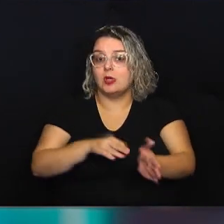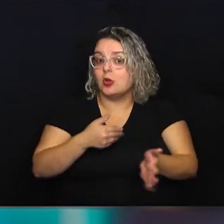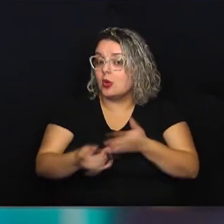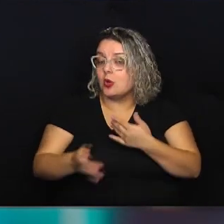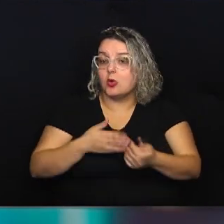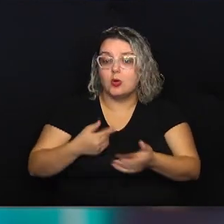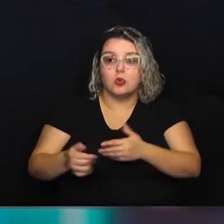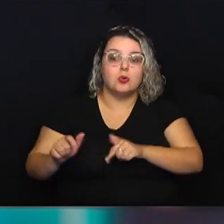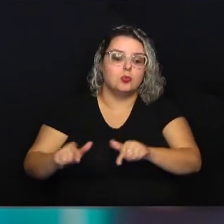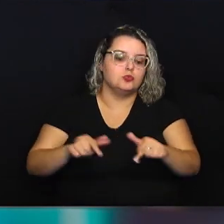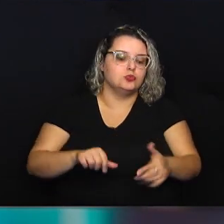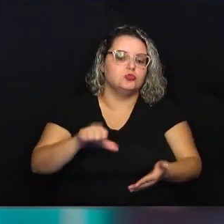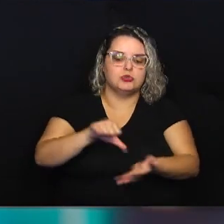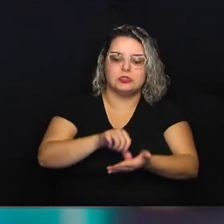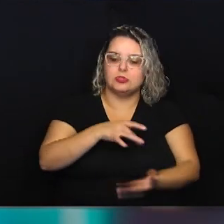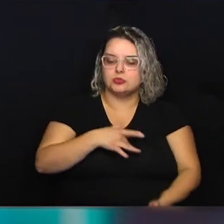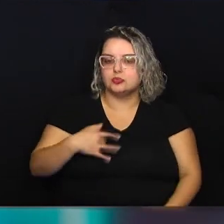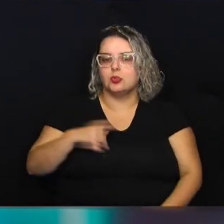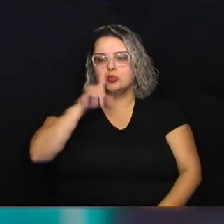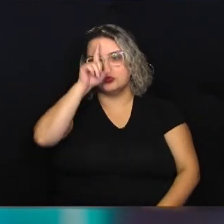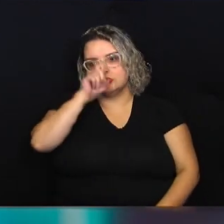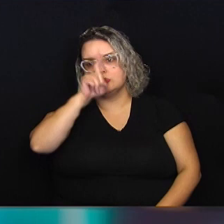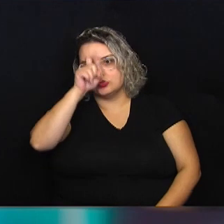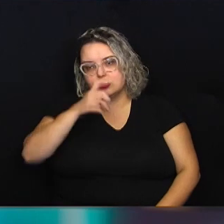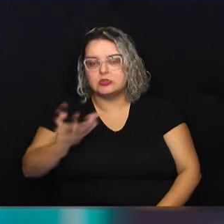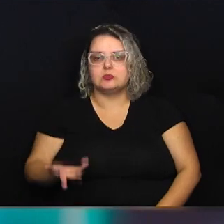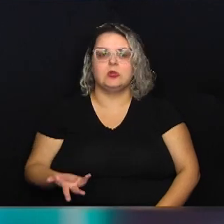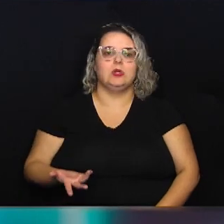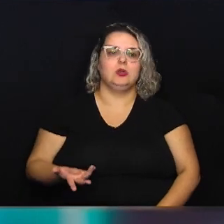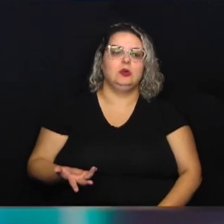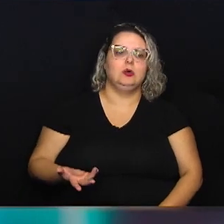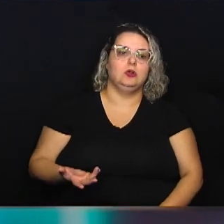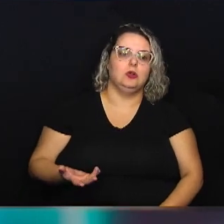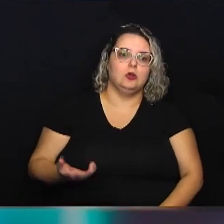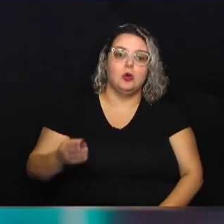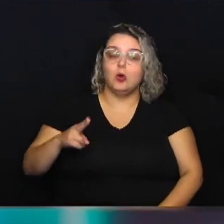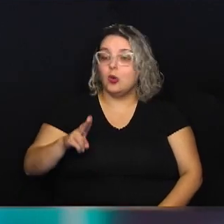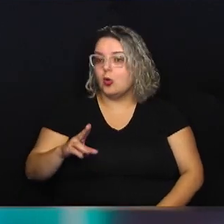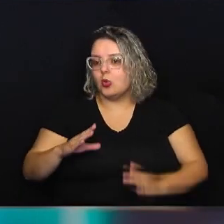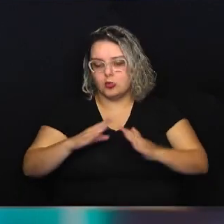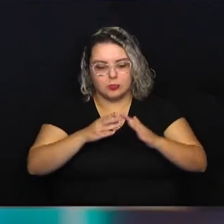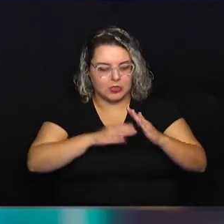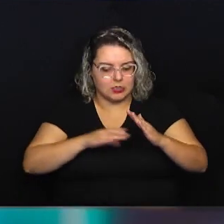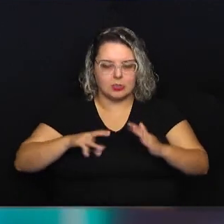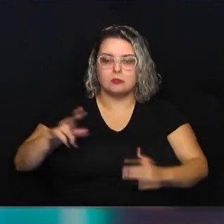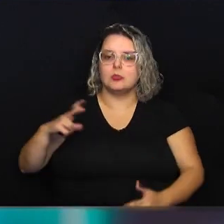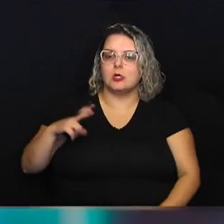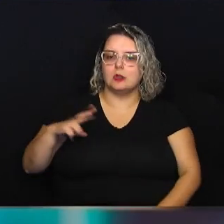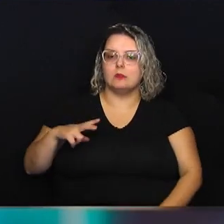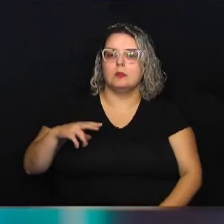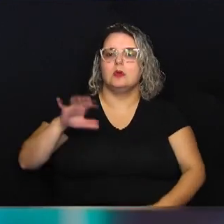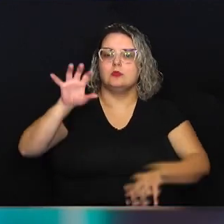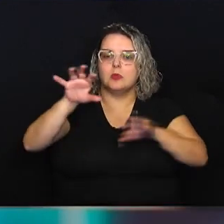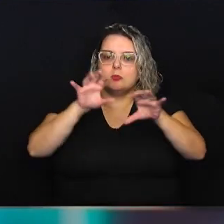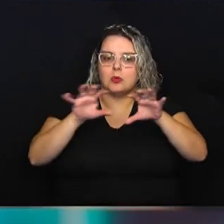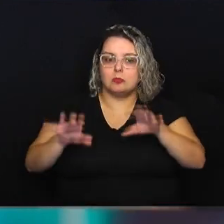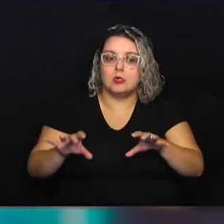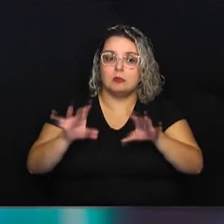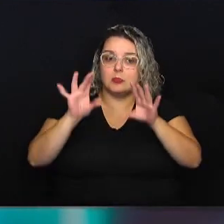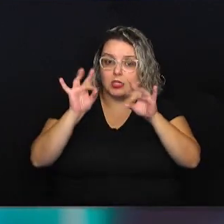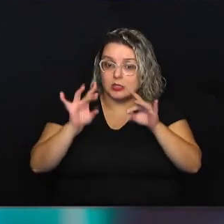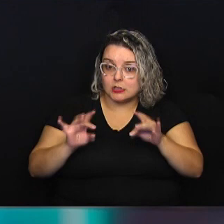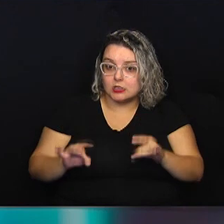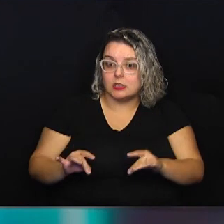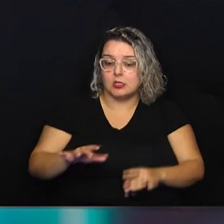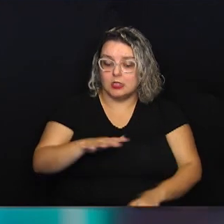no centro de saúde, ou no hospital, ou numa clínica particular, a gente põe no mapa para delimitar a área